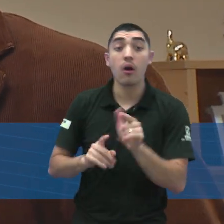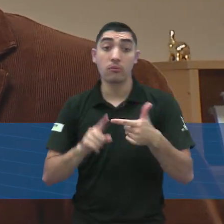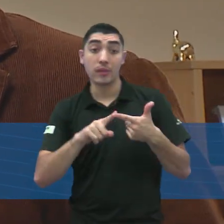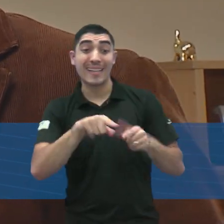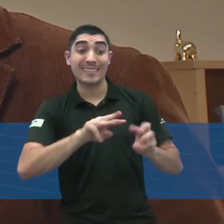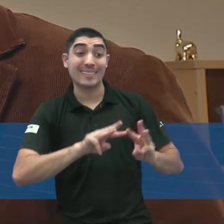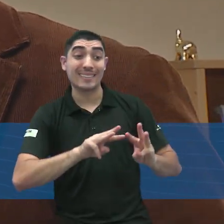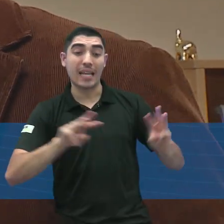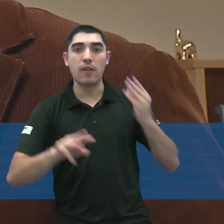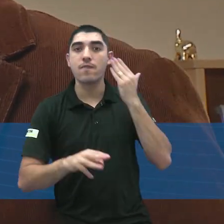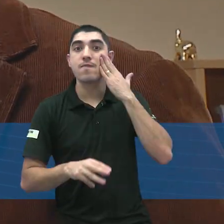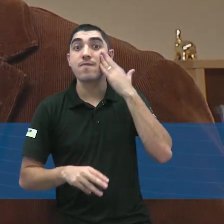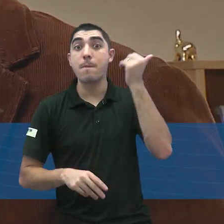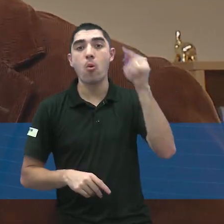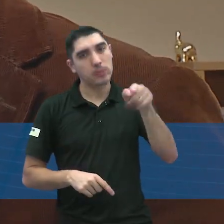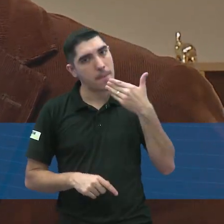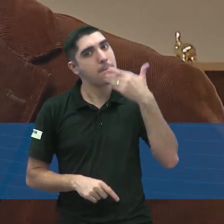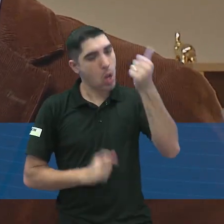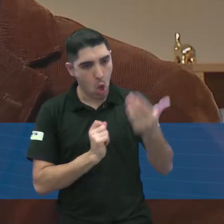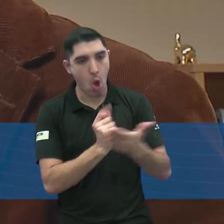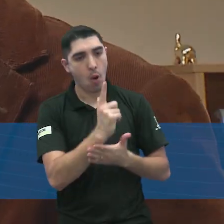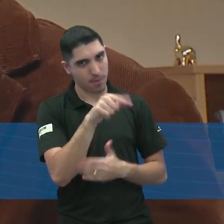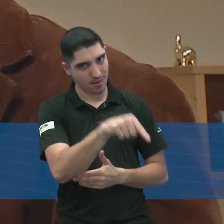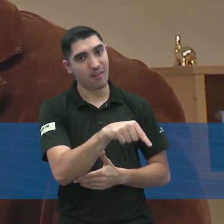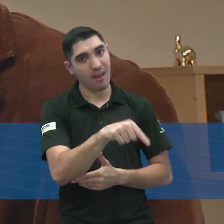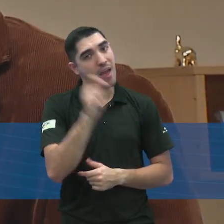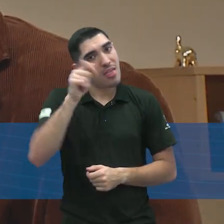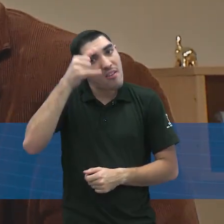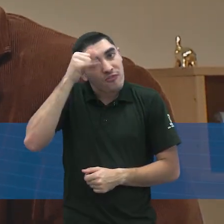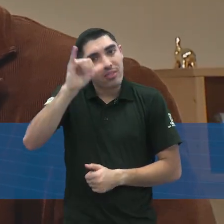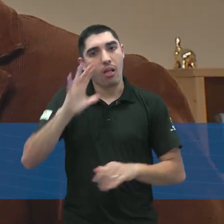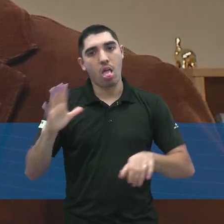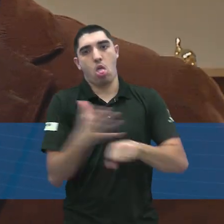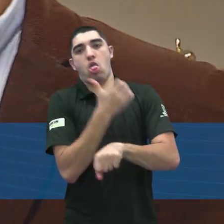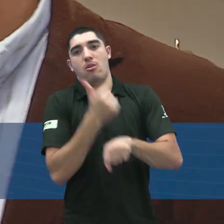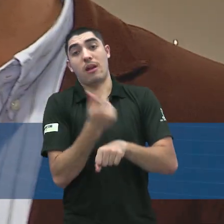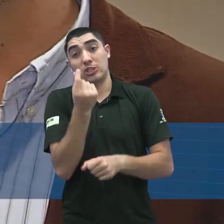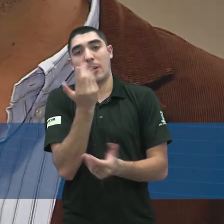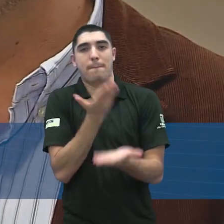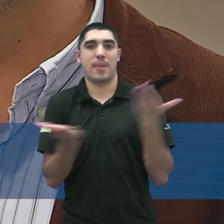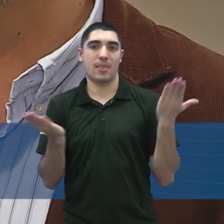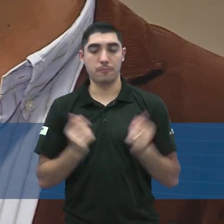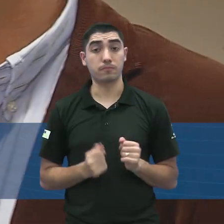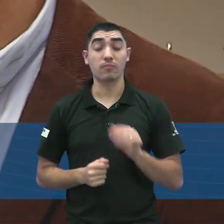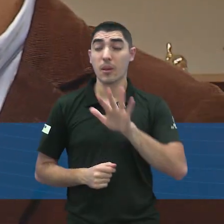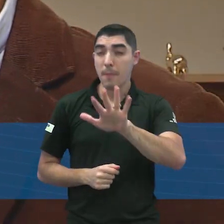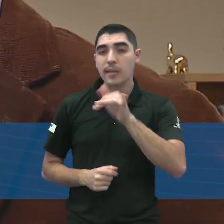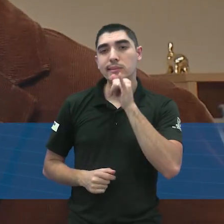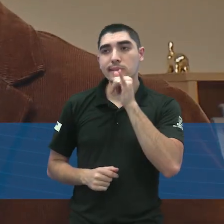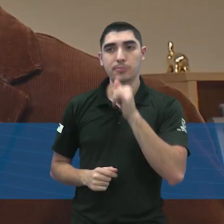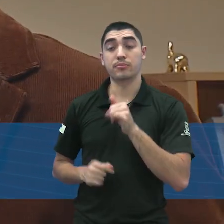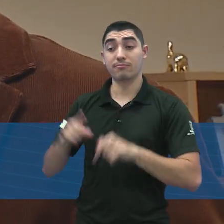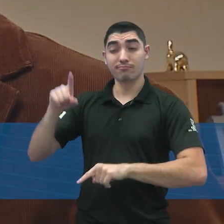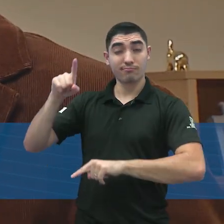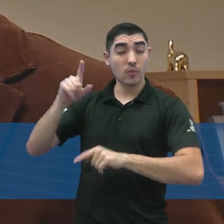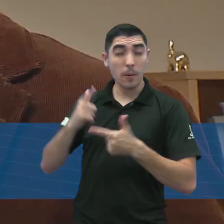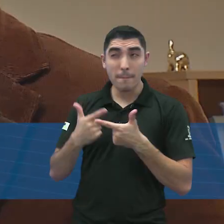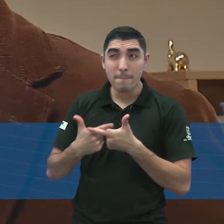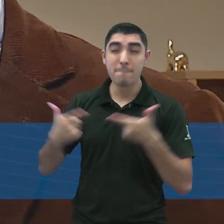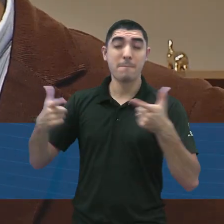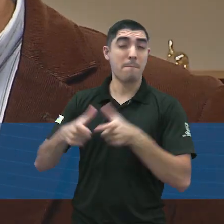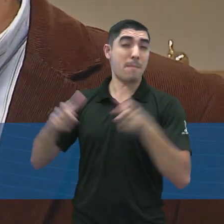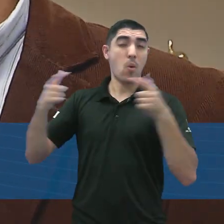seguros de comprar, né? E não se levar por impulso a ponto de não ter dinheiro. Dá muito problema, né, de não entregar mercadoria, Bianca.